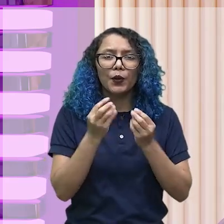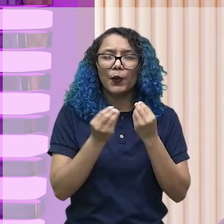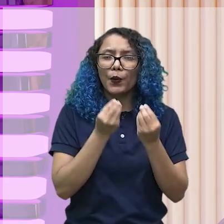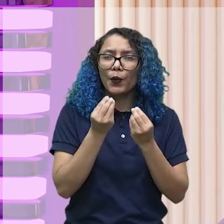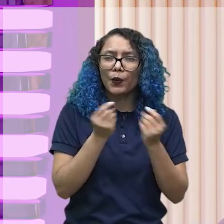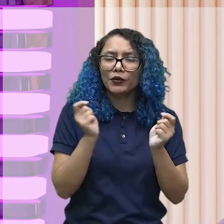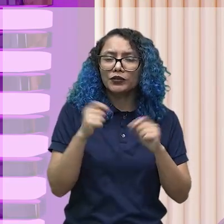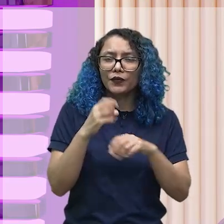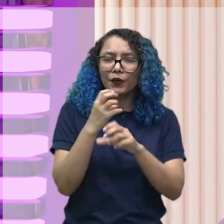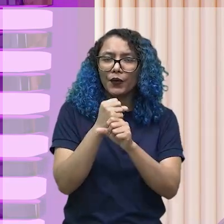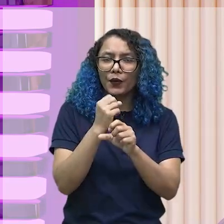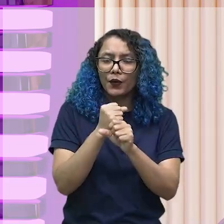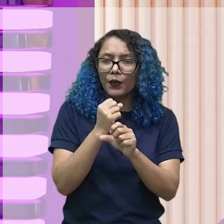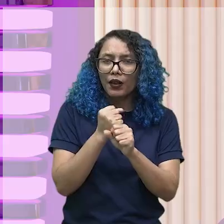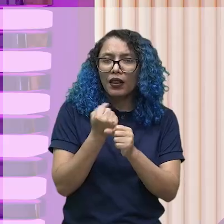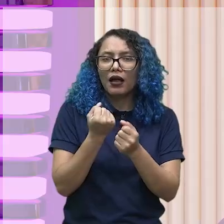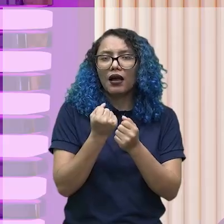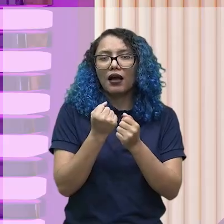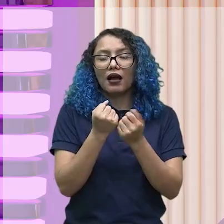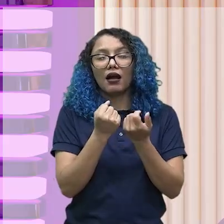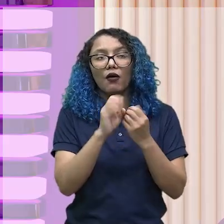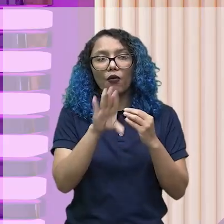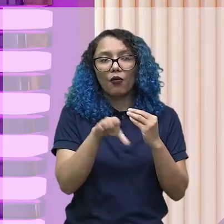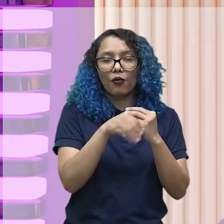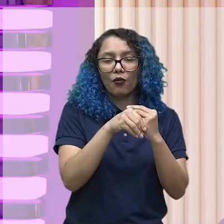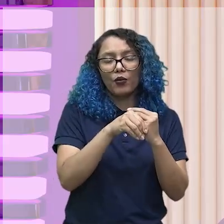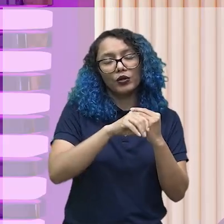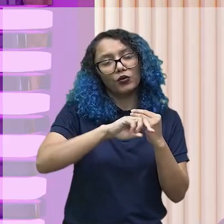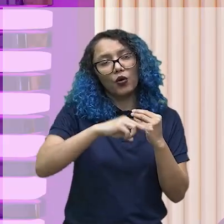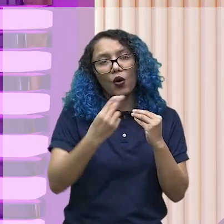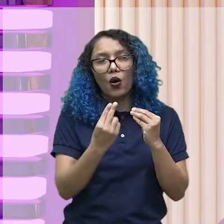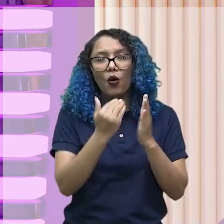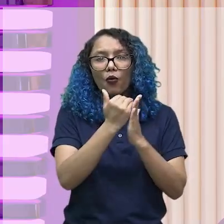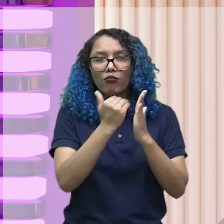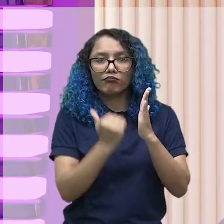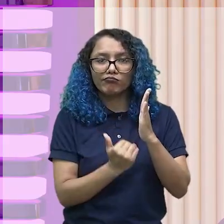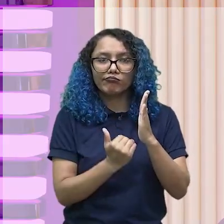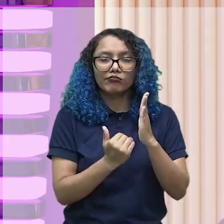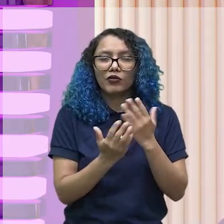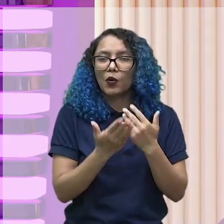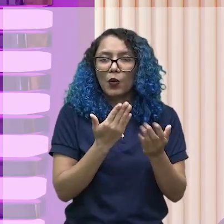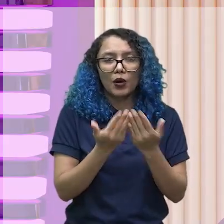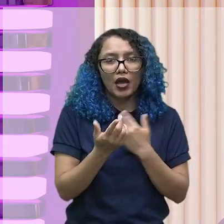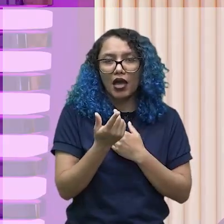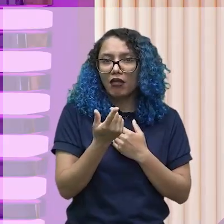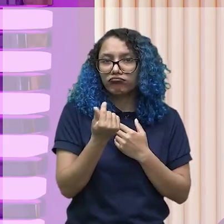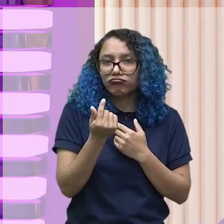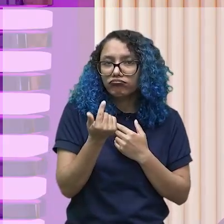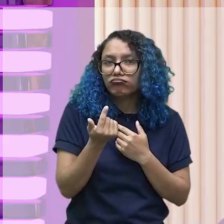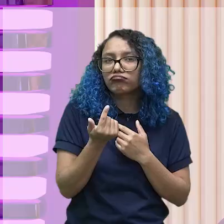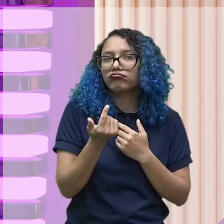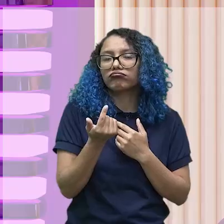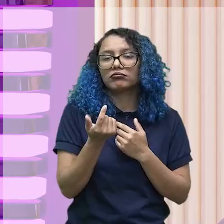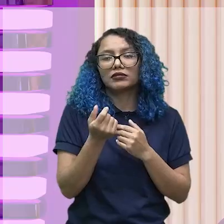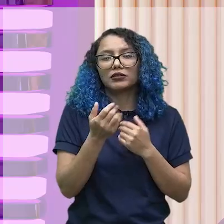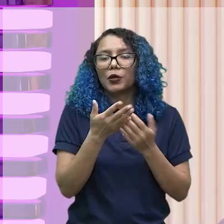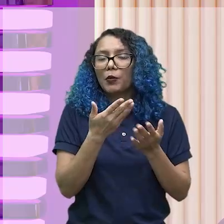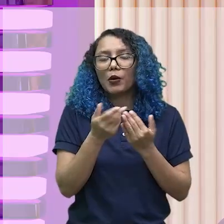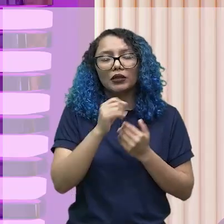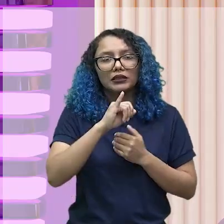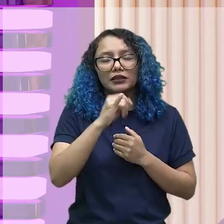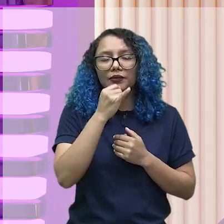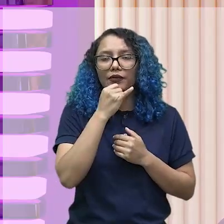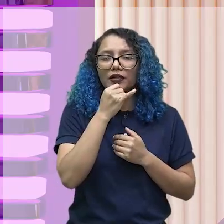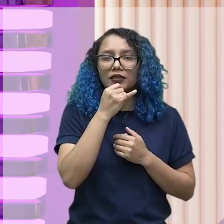que a gente pode calcular o acréscimo ou o decréscimo de um valor qualquer. E aí, independe se nós estamos, por exemplo,